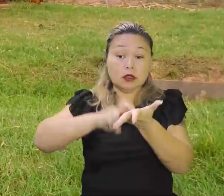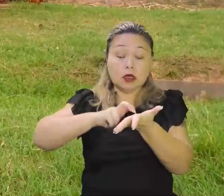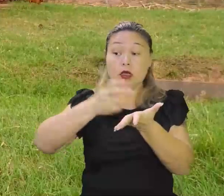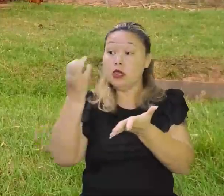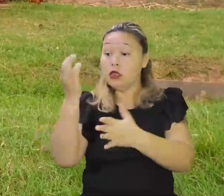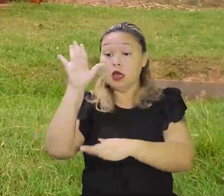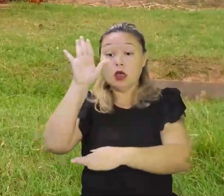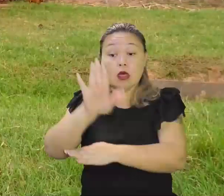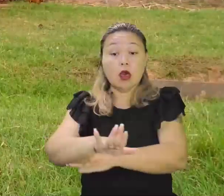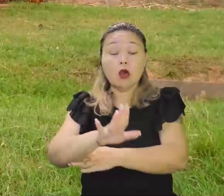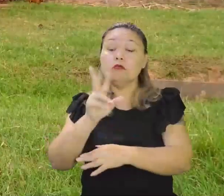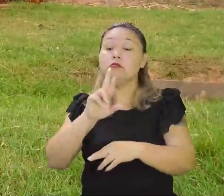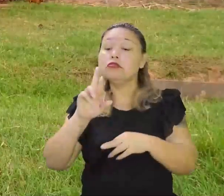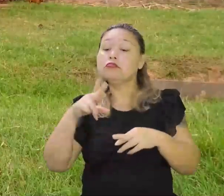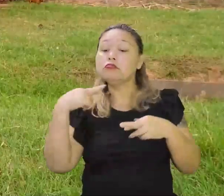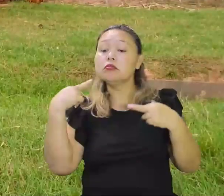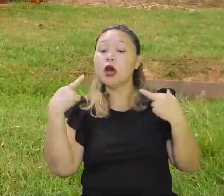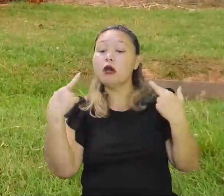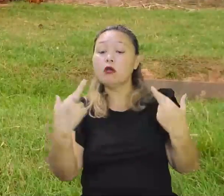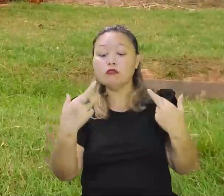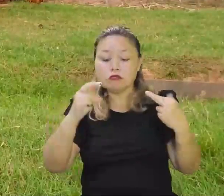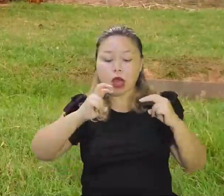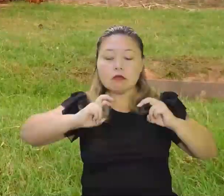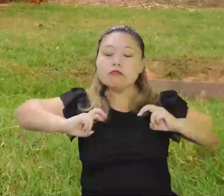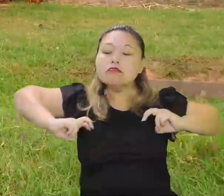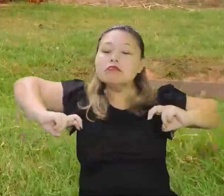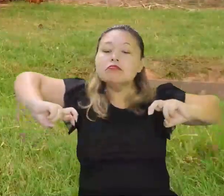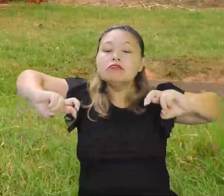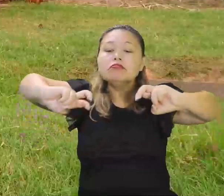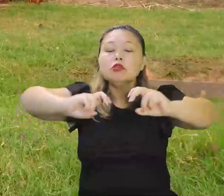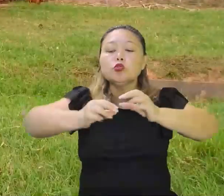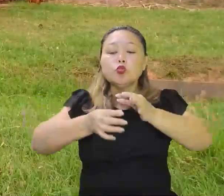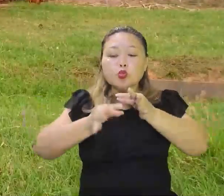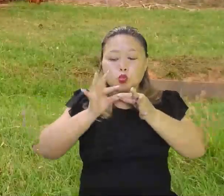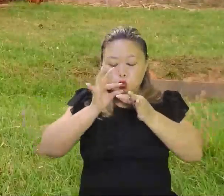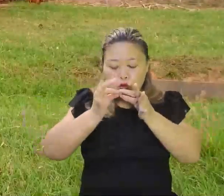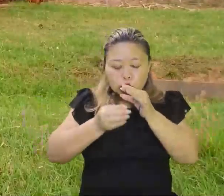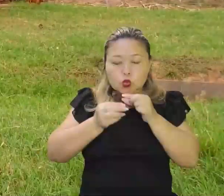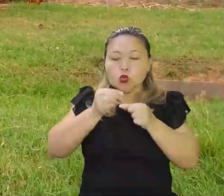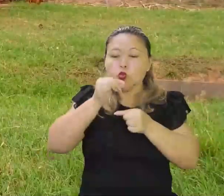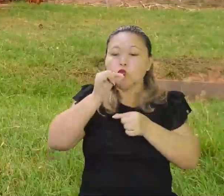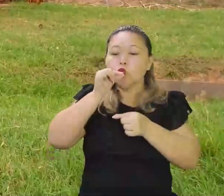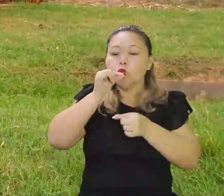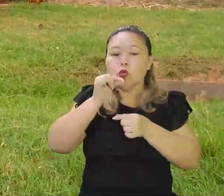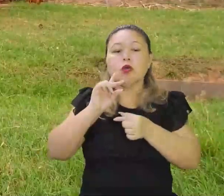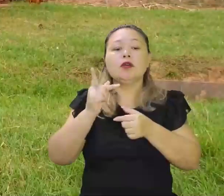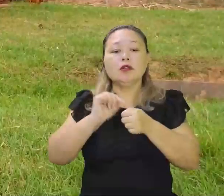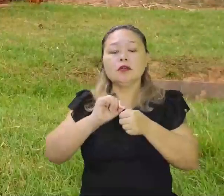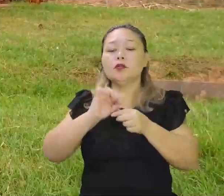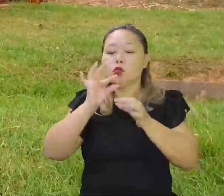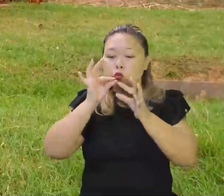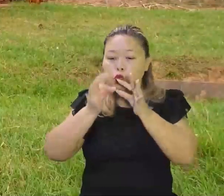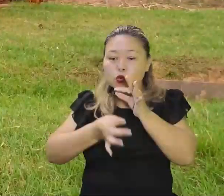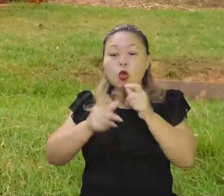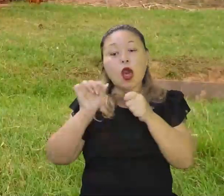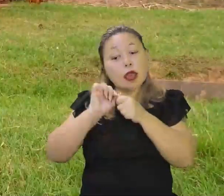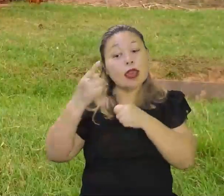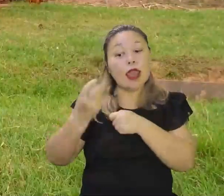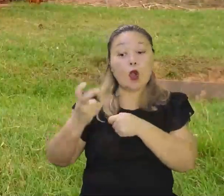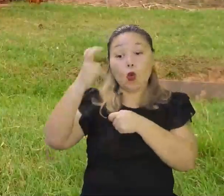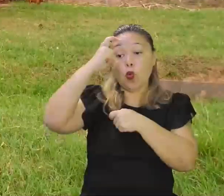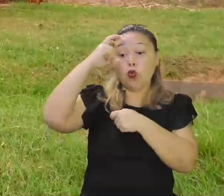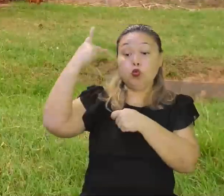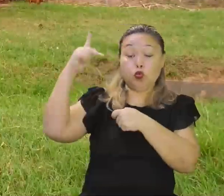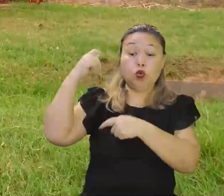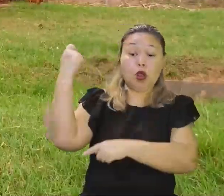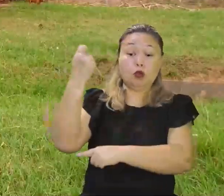tarde, eles se reúnem para tomar o chimarrão. É uma cultura do sul. Eu sei bem como é isso. Que tá aqui, não é? A gente tá aqui, mas